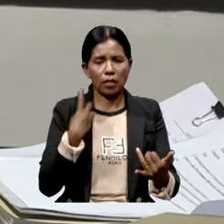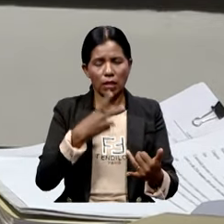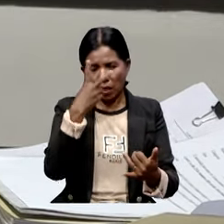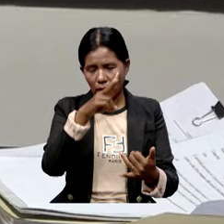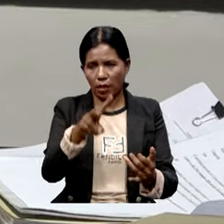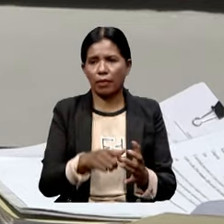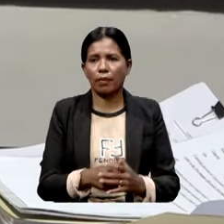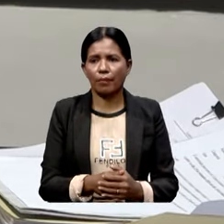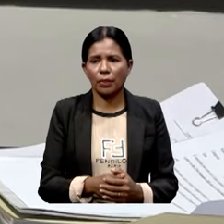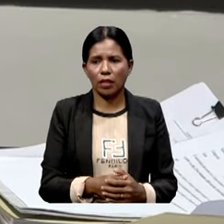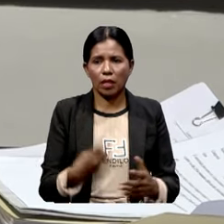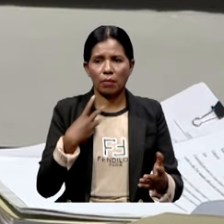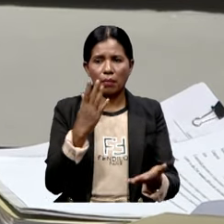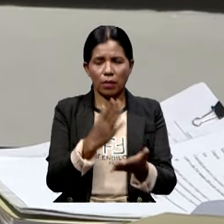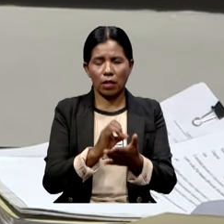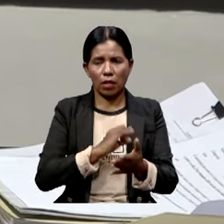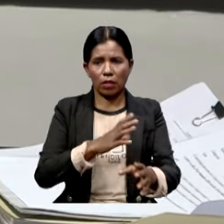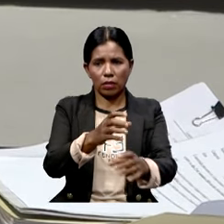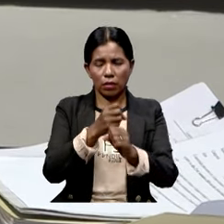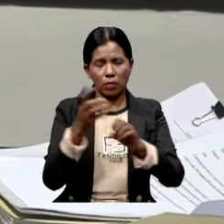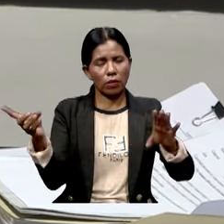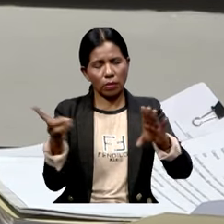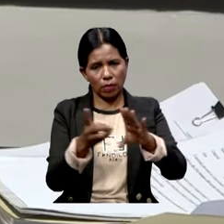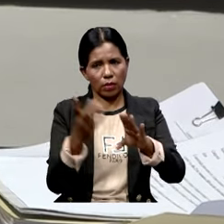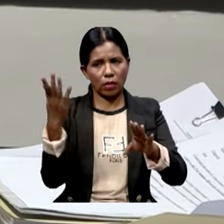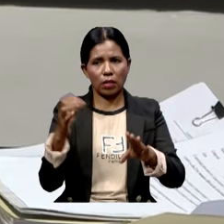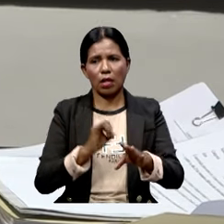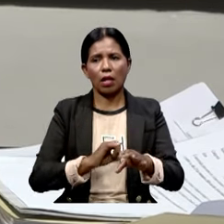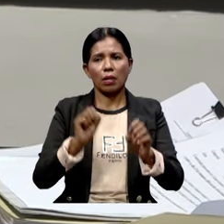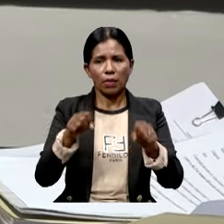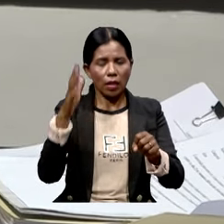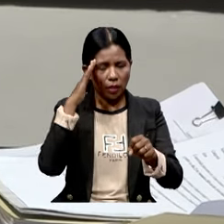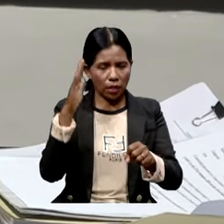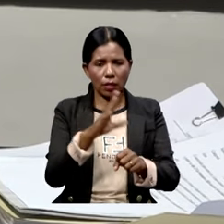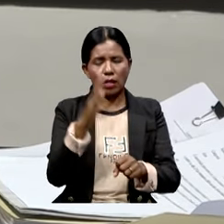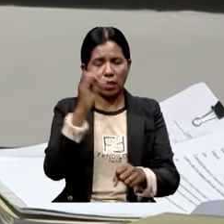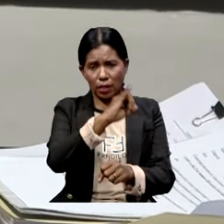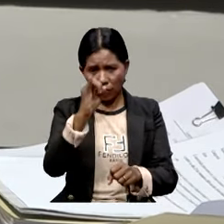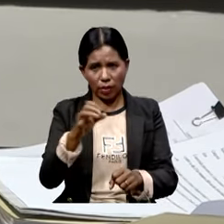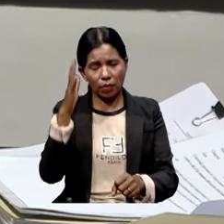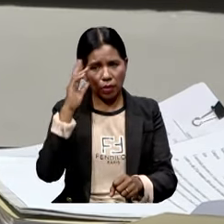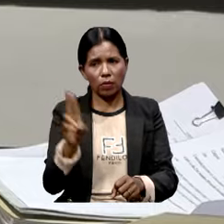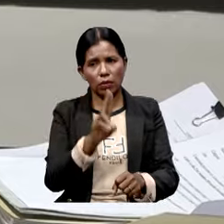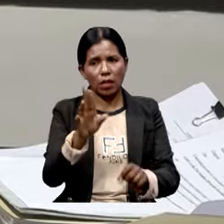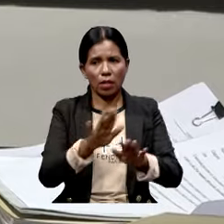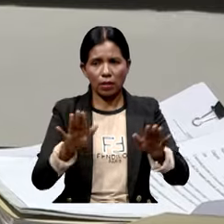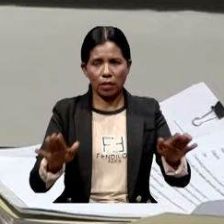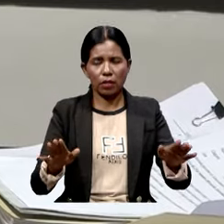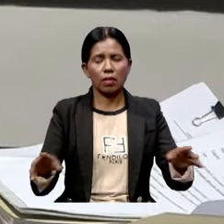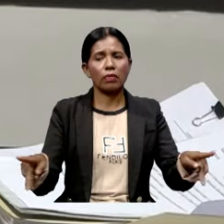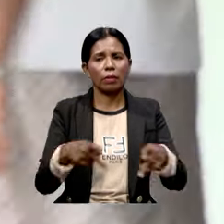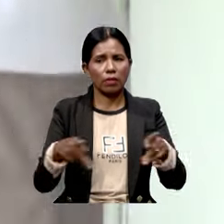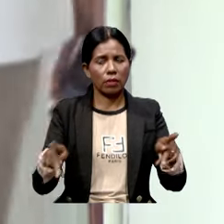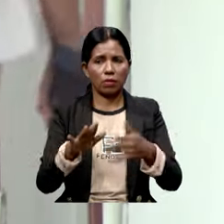agora durant ame para ra usi mona dokumen nabane kata agora mau fina tene identifika kata durant tene imi utuliza lavare nas kontrataro sira